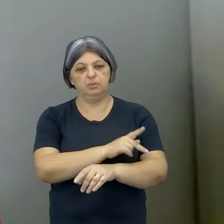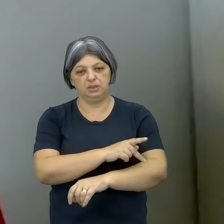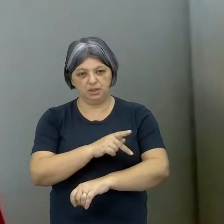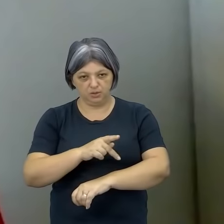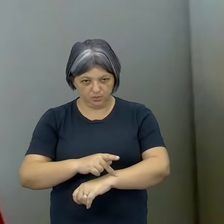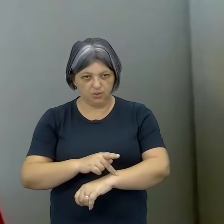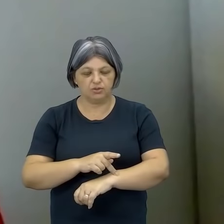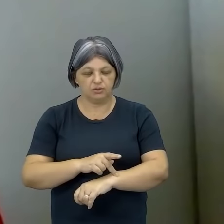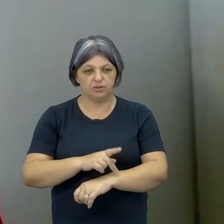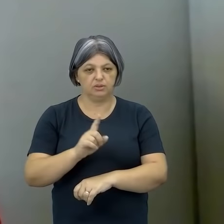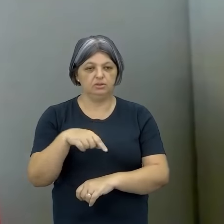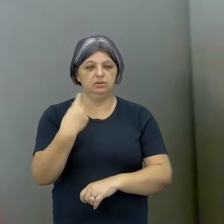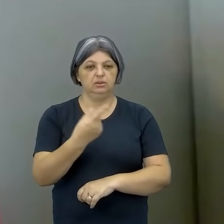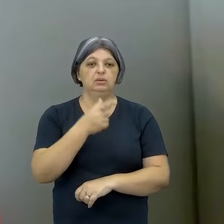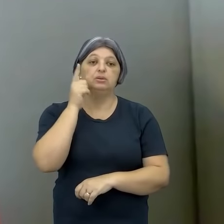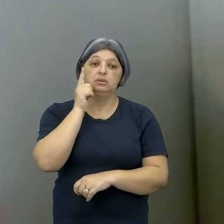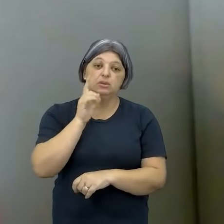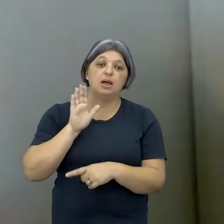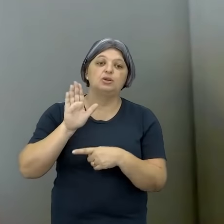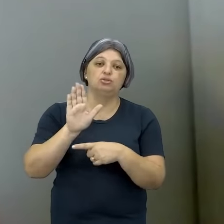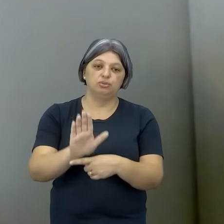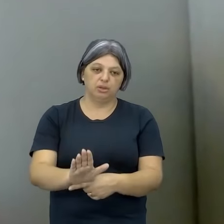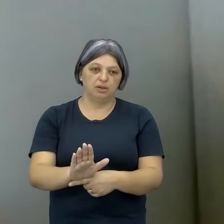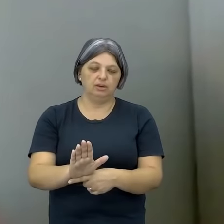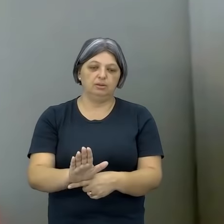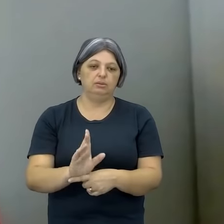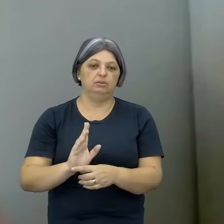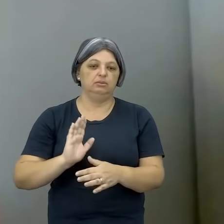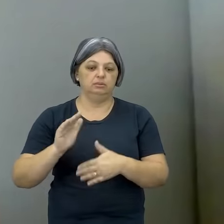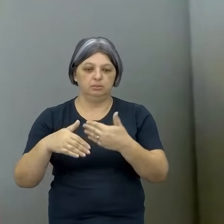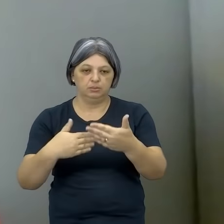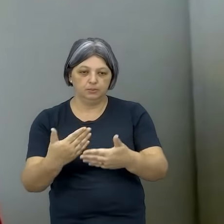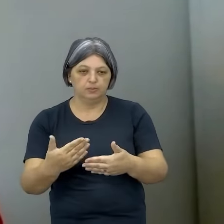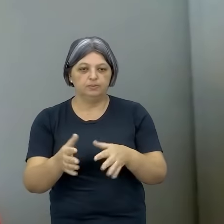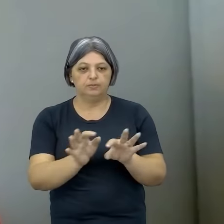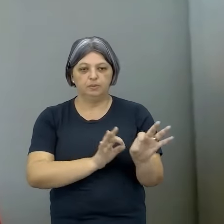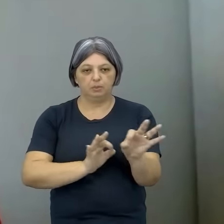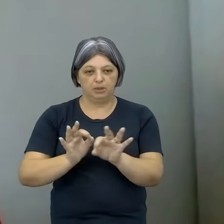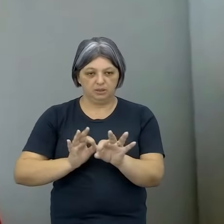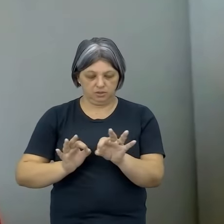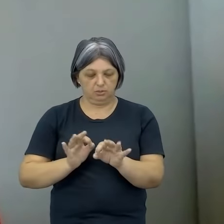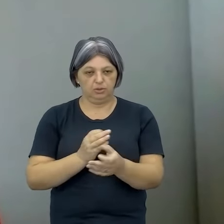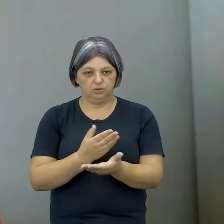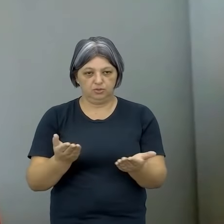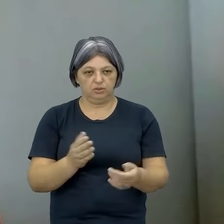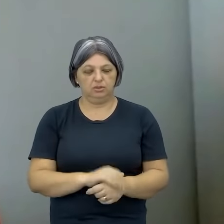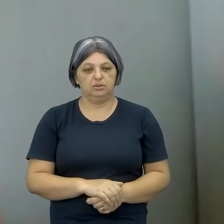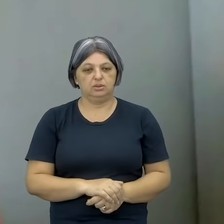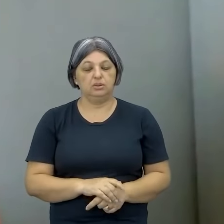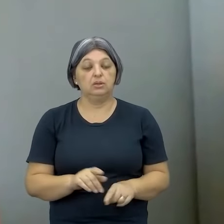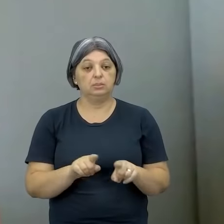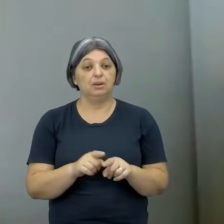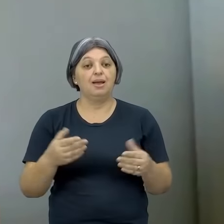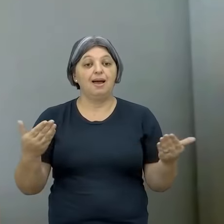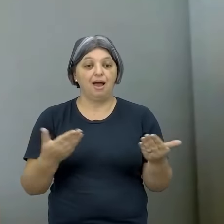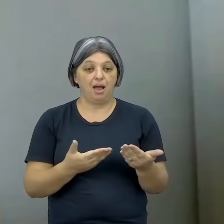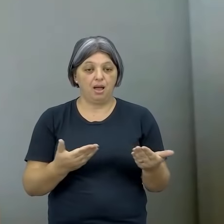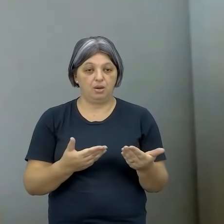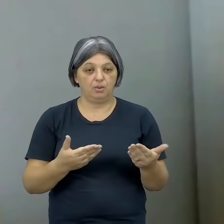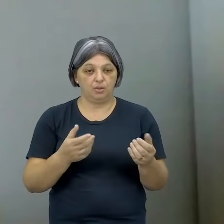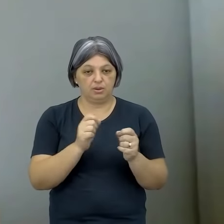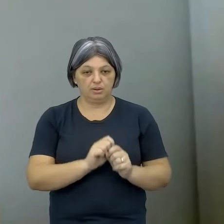que possamos, né, ajudá-los, dar mais subsídios para o planejamento de vocês. Então, agora eu vou compartilhar a